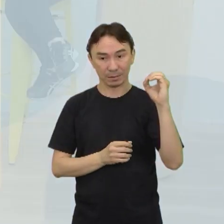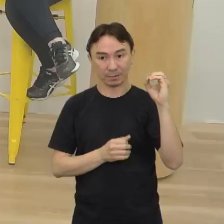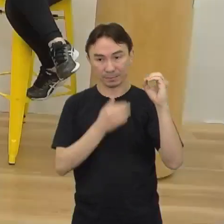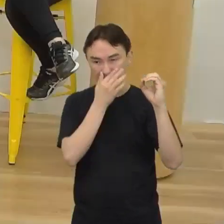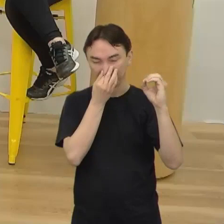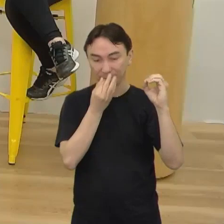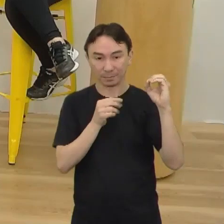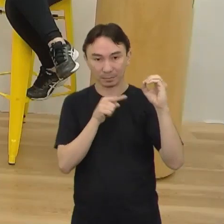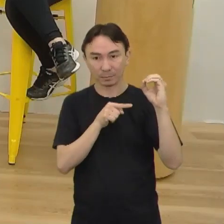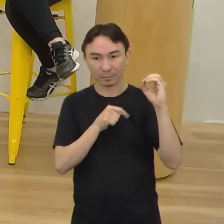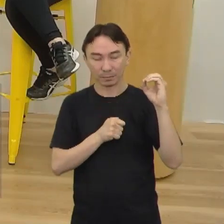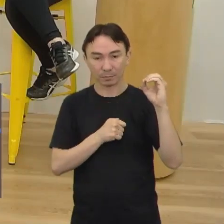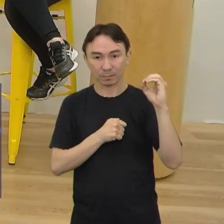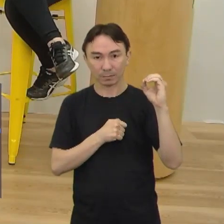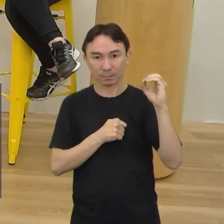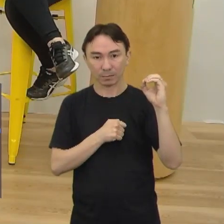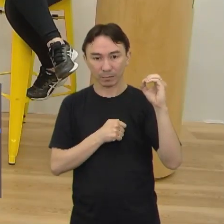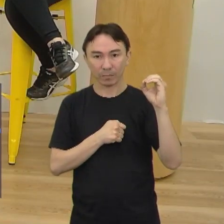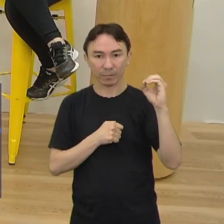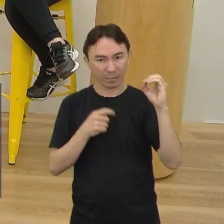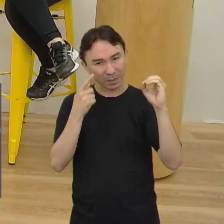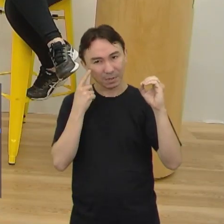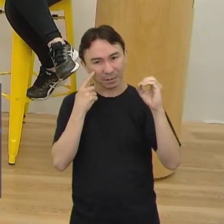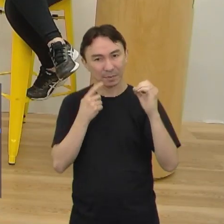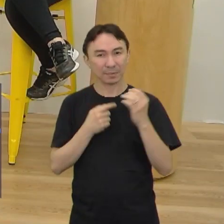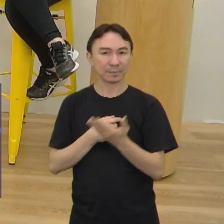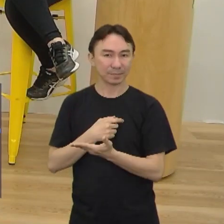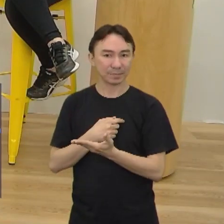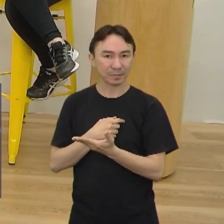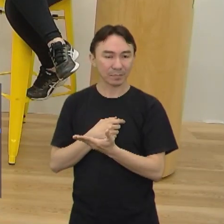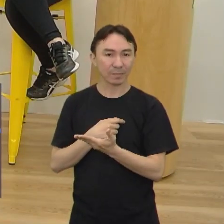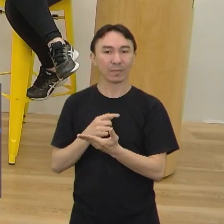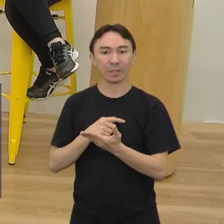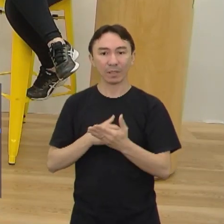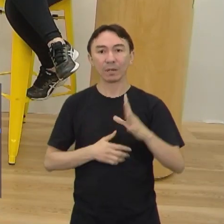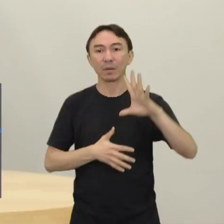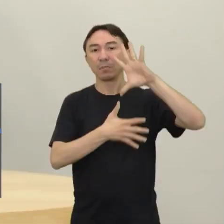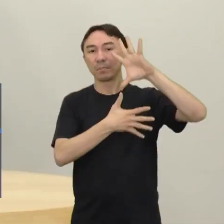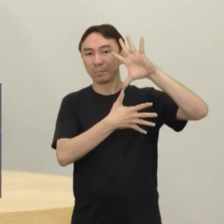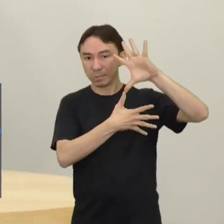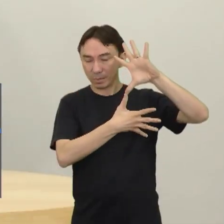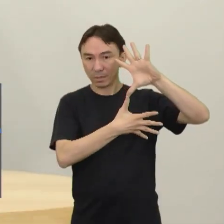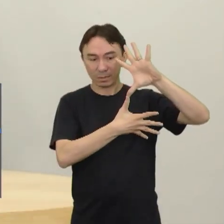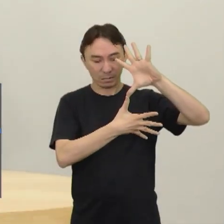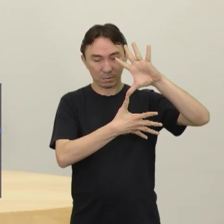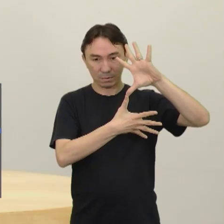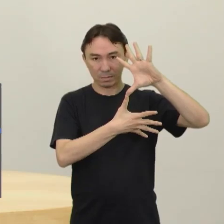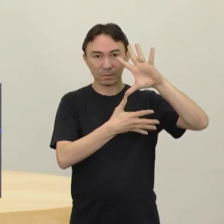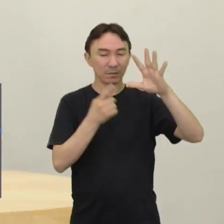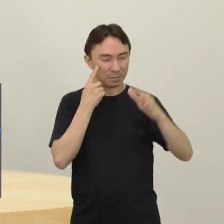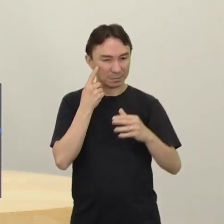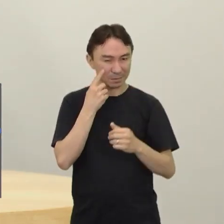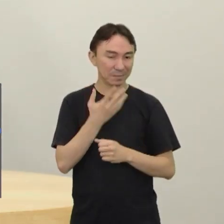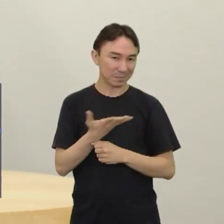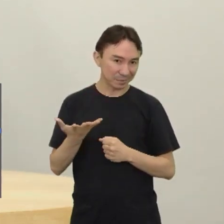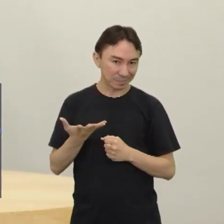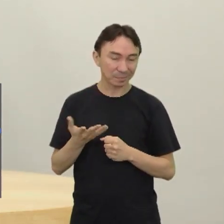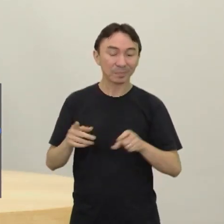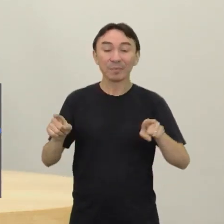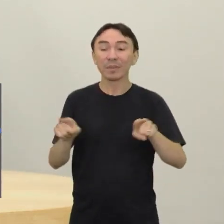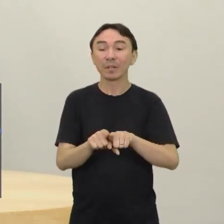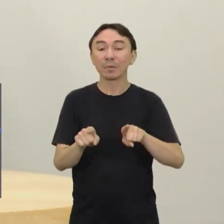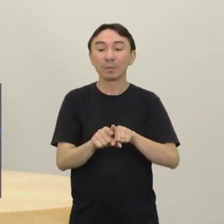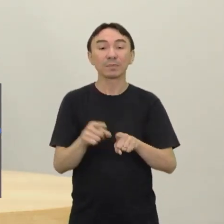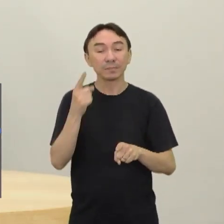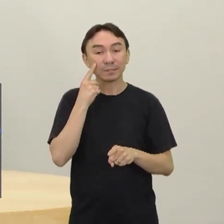uma extensão mais latitudinal do continente americano do que propriamente longitudinal. Agora, a